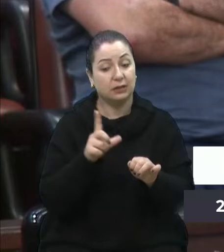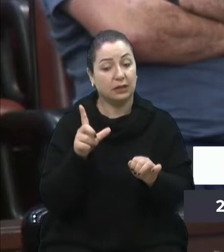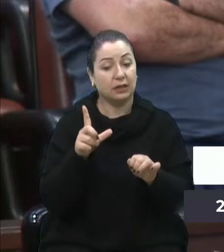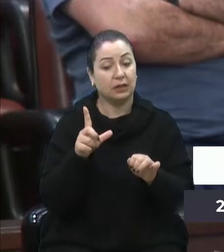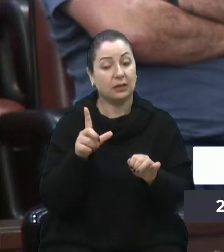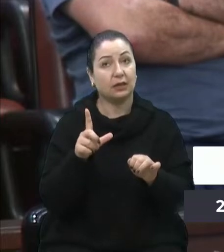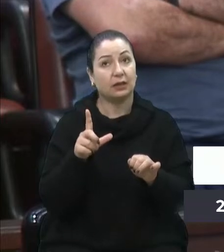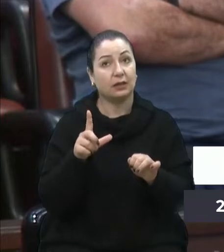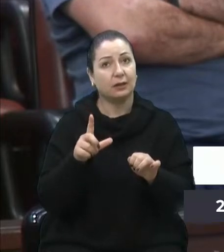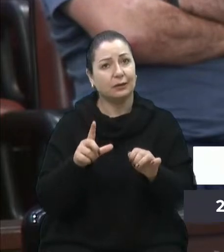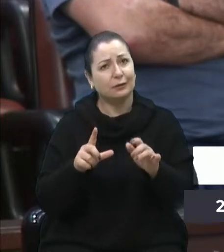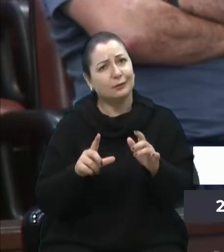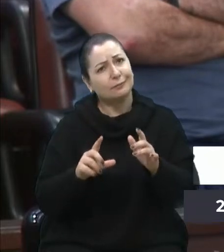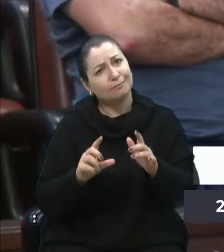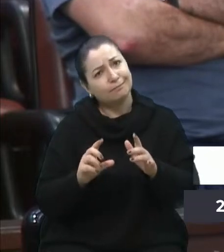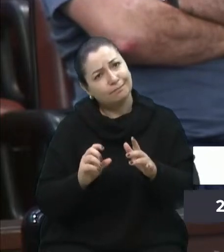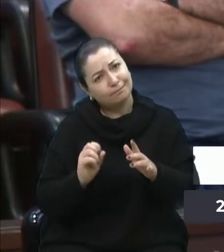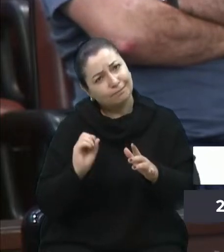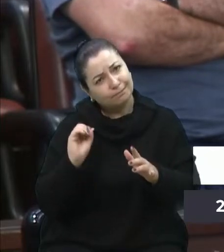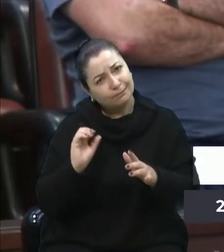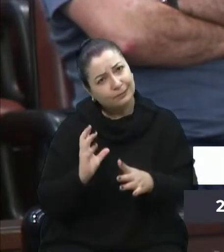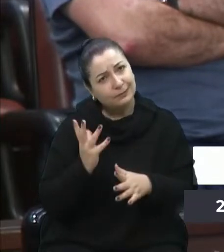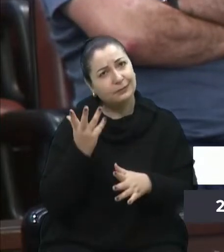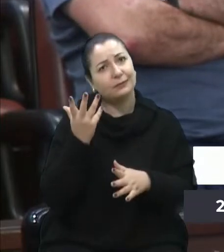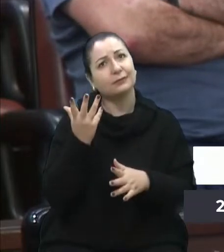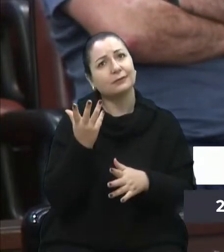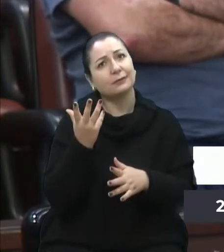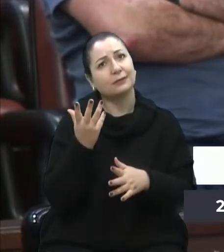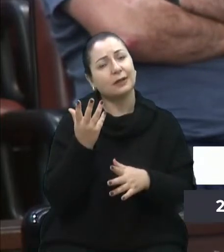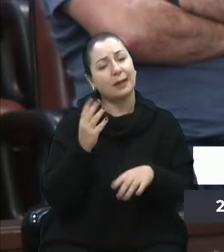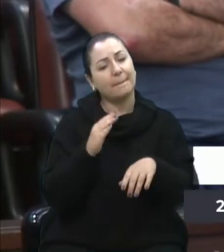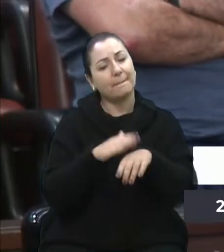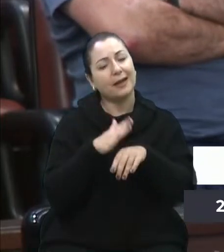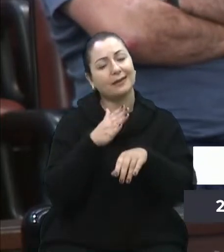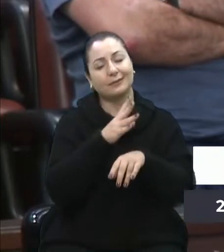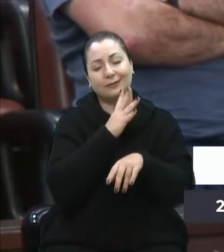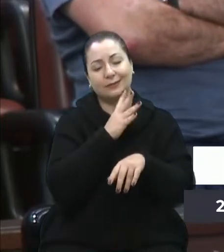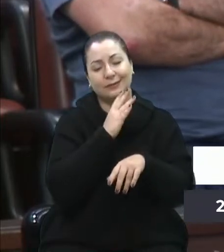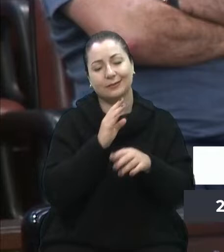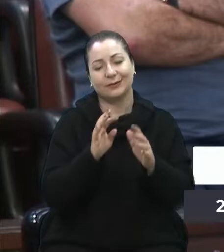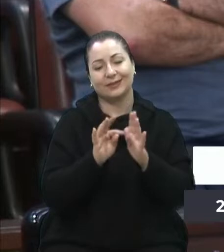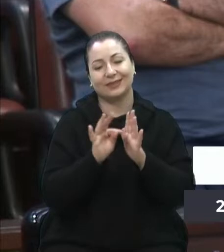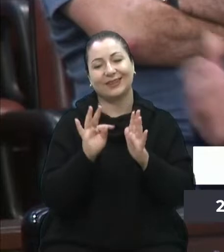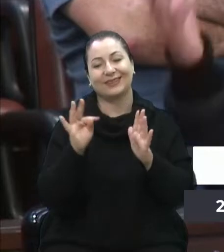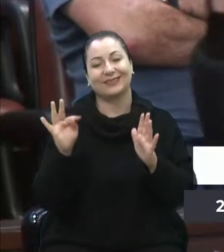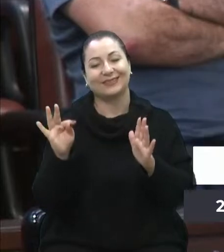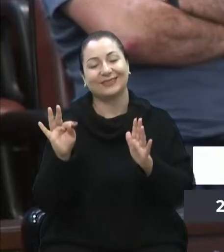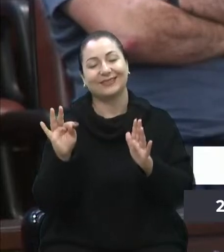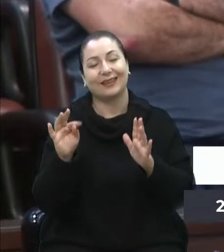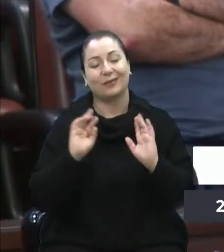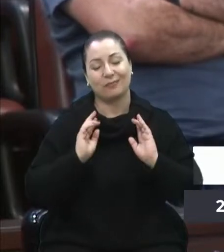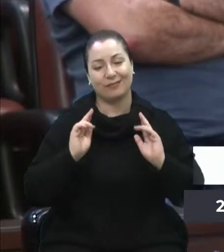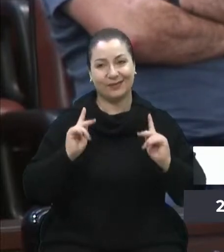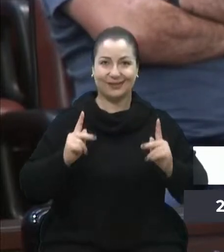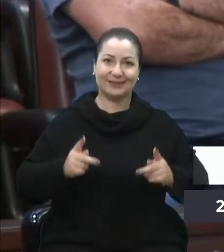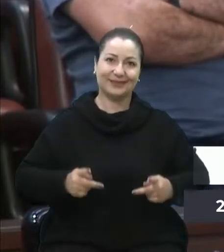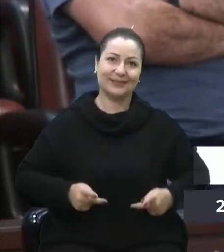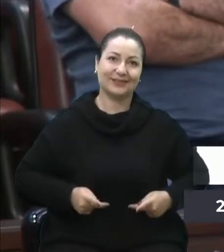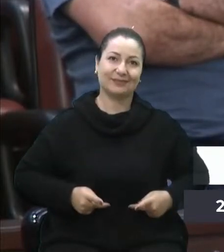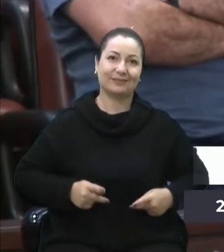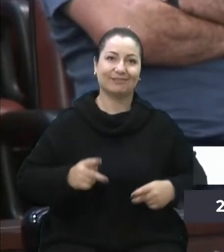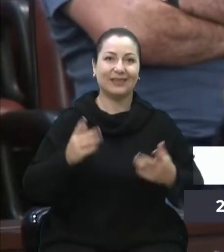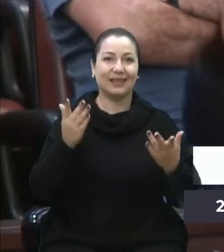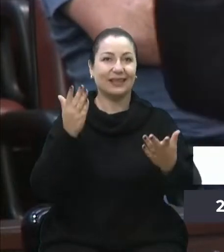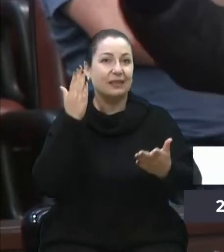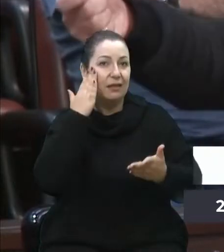é mais do que o conhecimento técnico, é a humanização, é saber se essa pessoa, mesmo tendo a